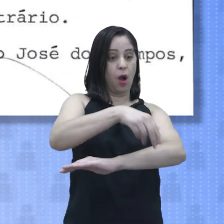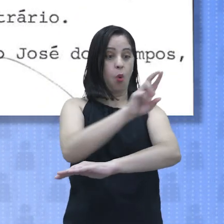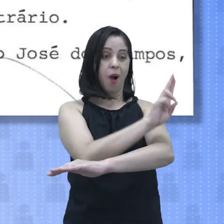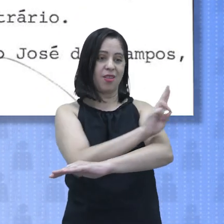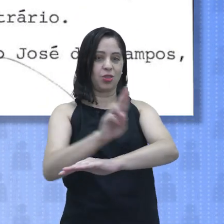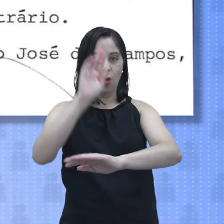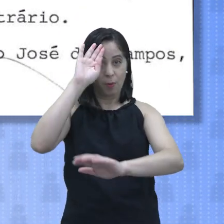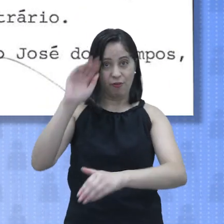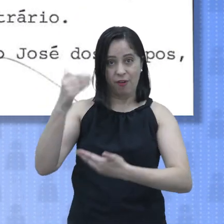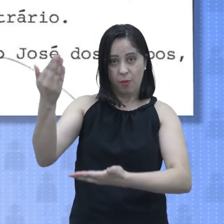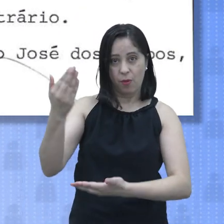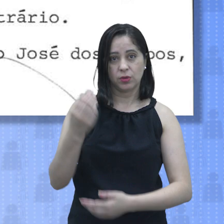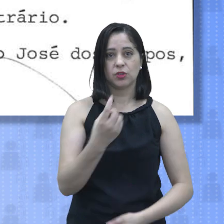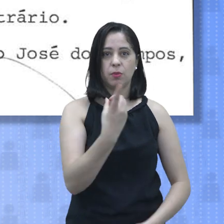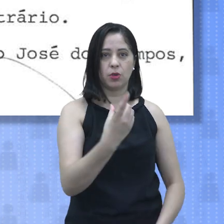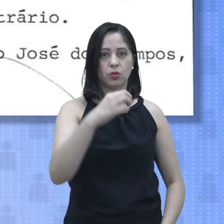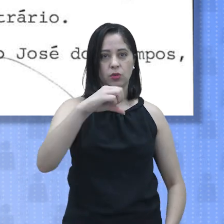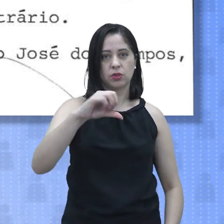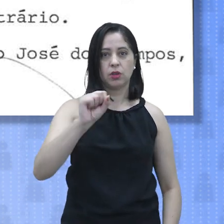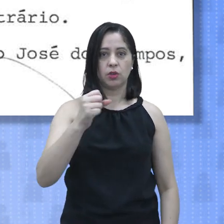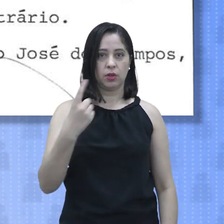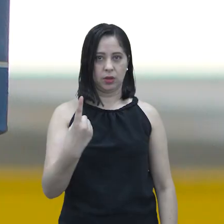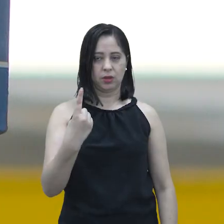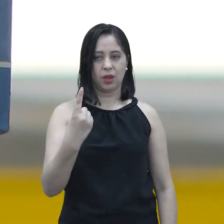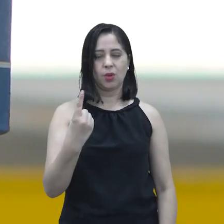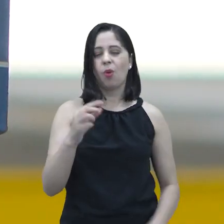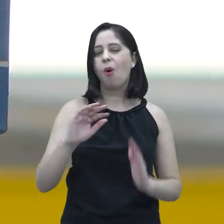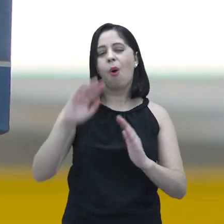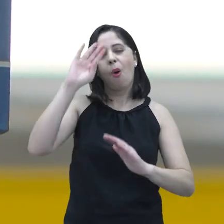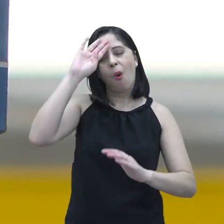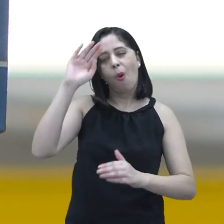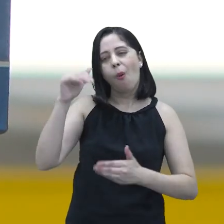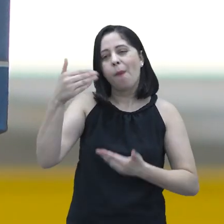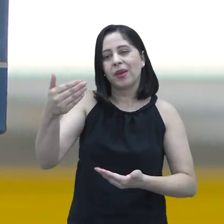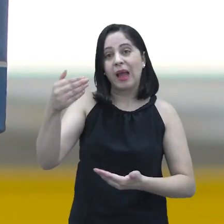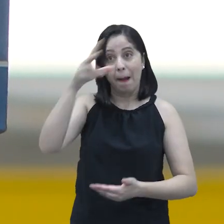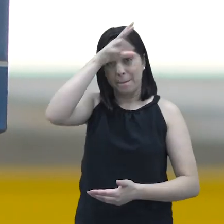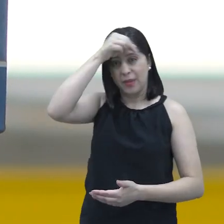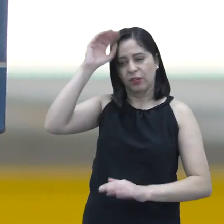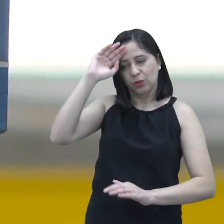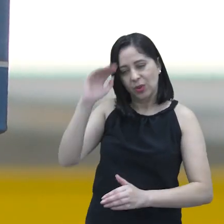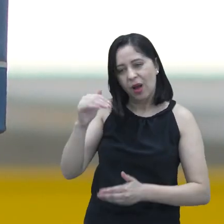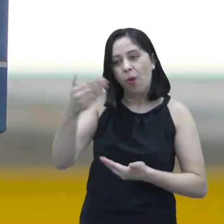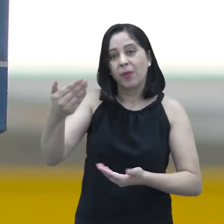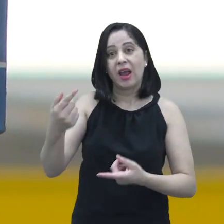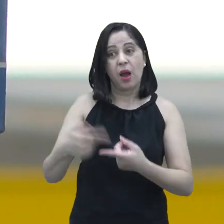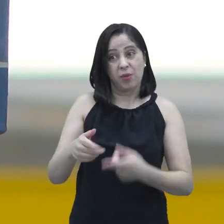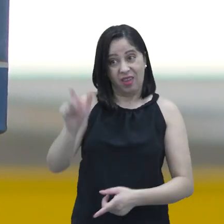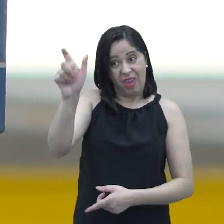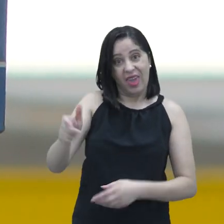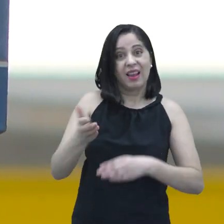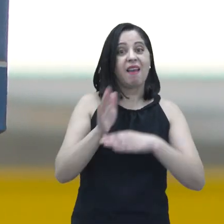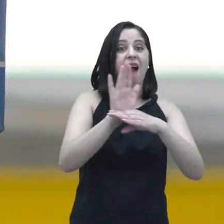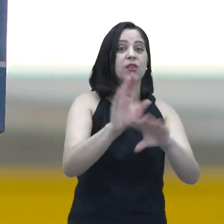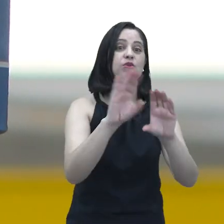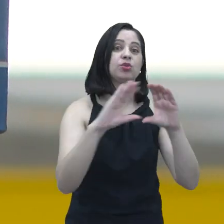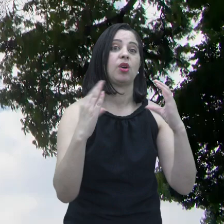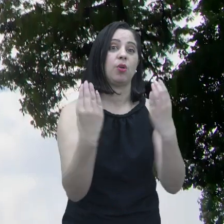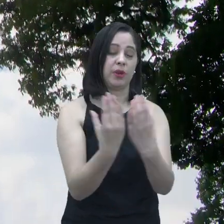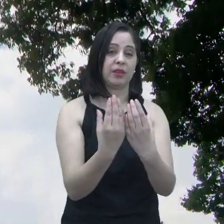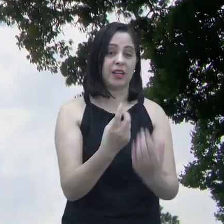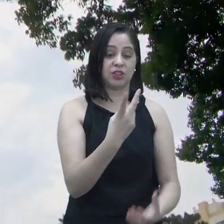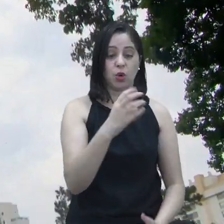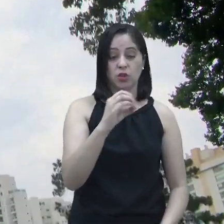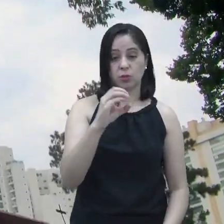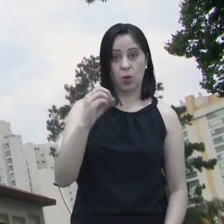rua aconteceu ainda em 1981, uma homenagem do poder público pelas contribuições dele à comunidade.